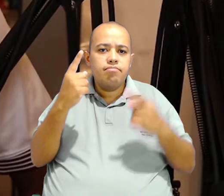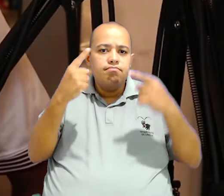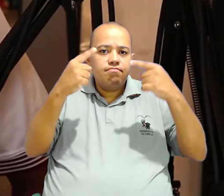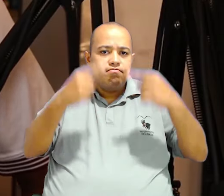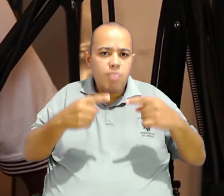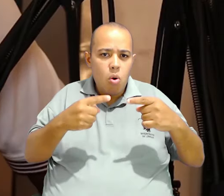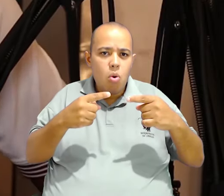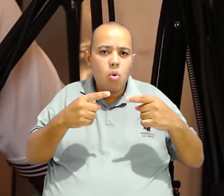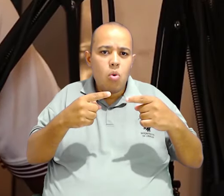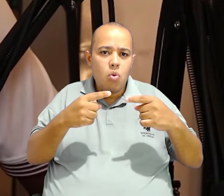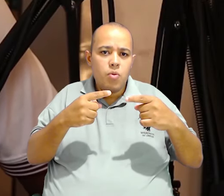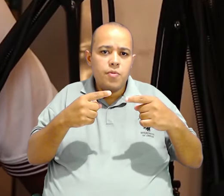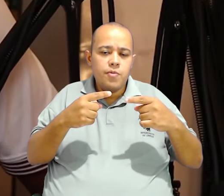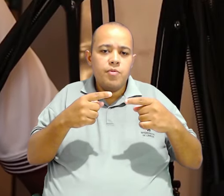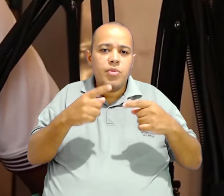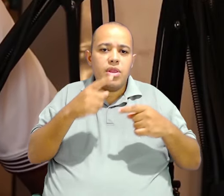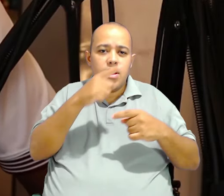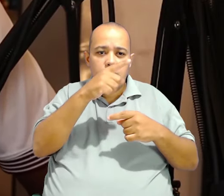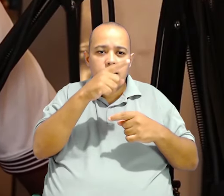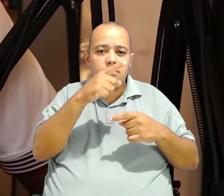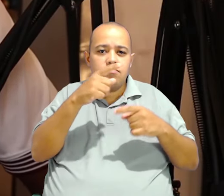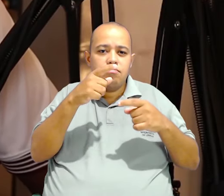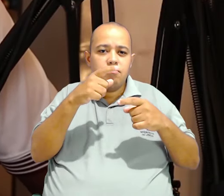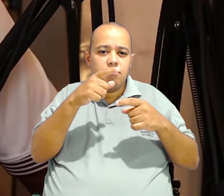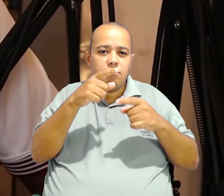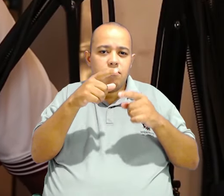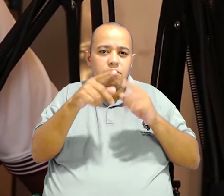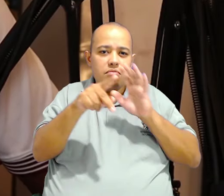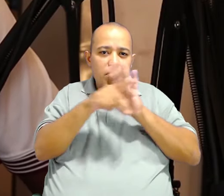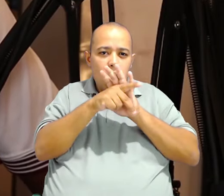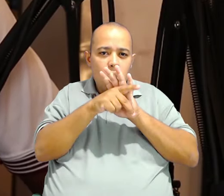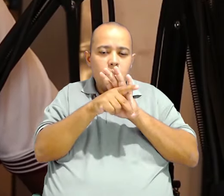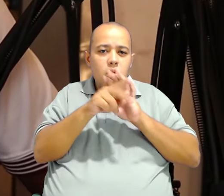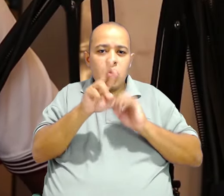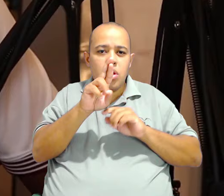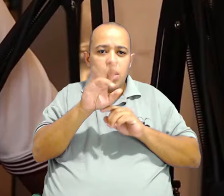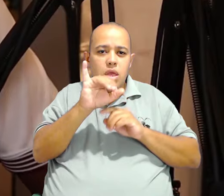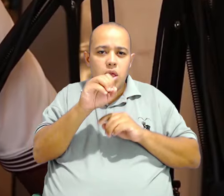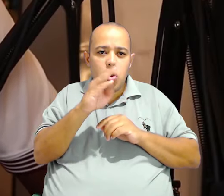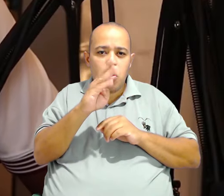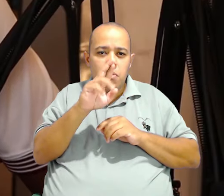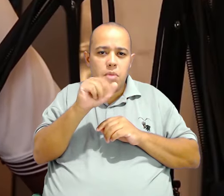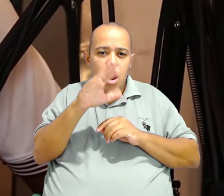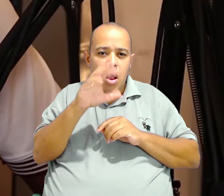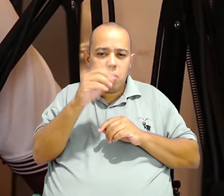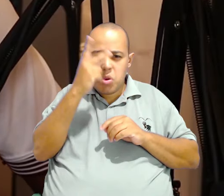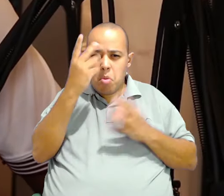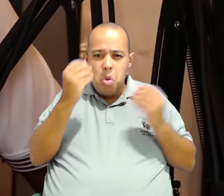Araripe. O estádio ficou lotado. Lotado. O torcedor do Rio Branco tomou conta do estádio. Edson Flecha Negra